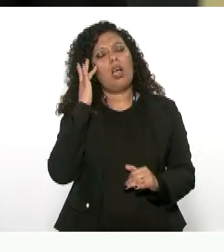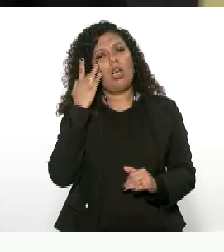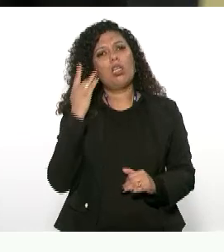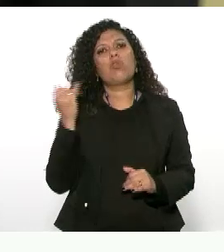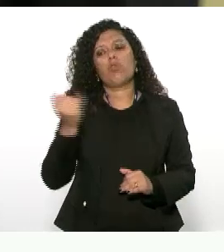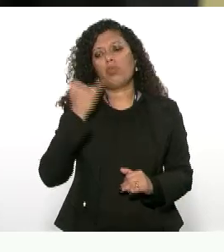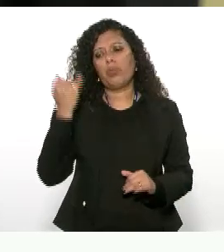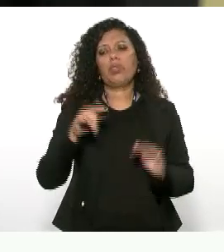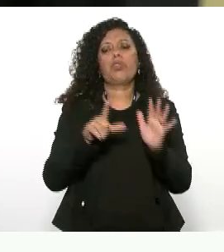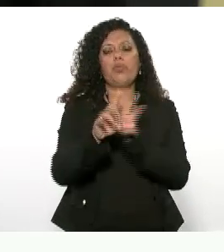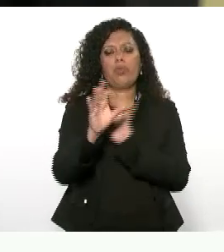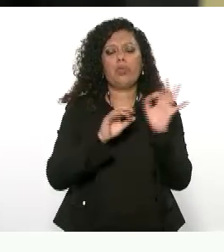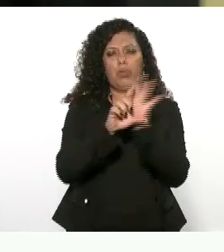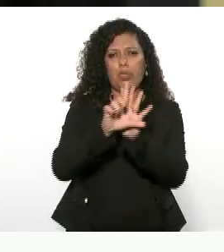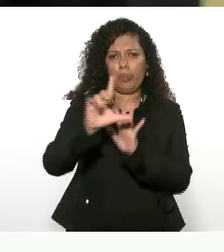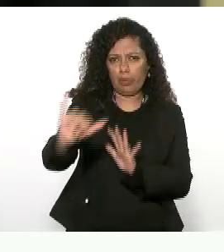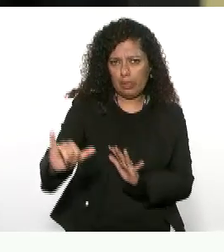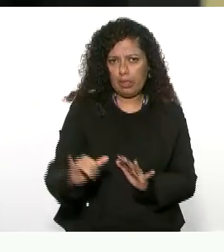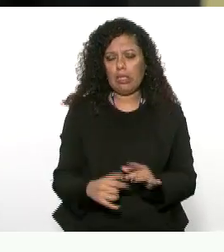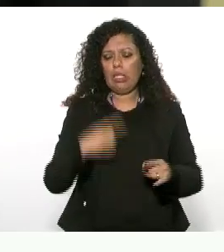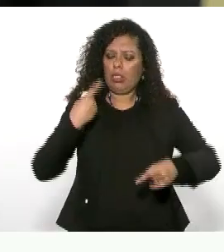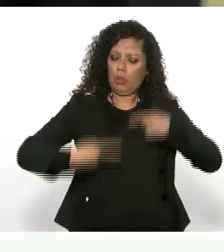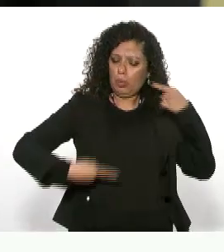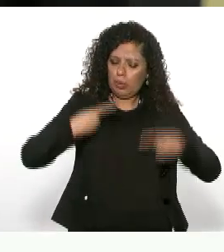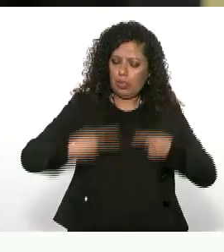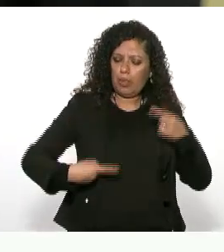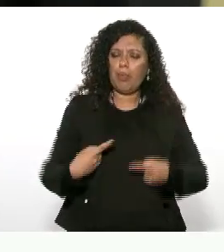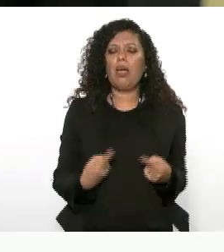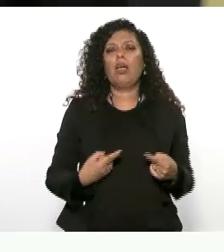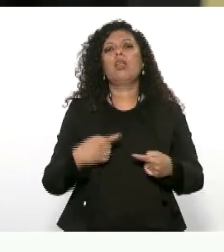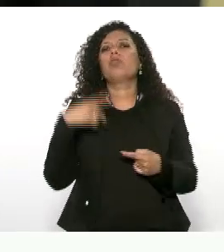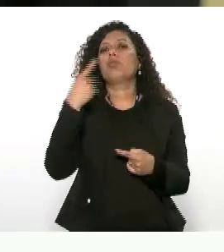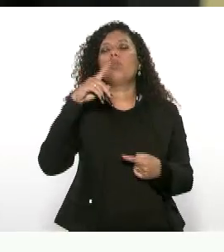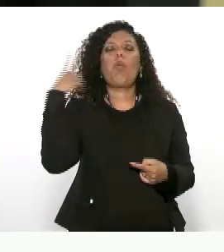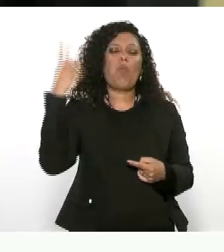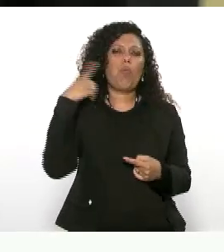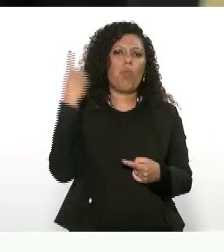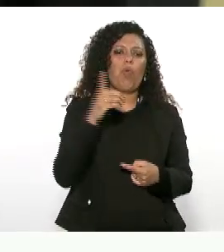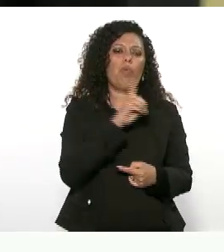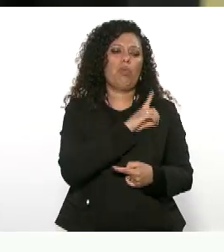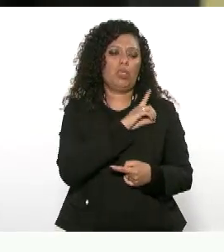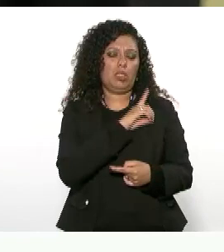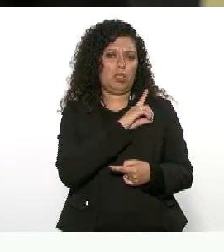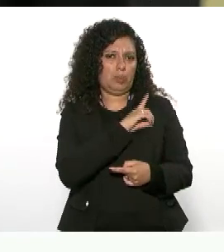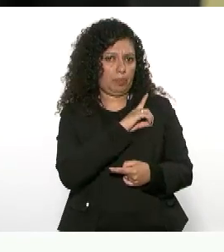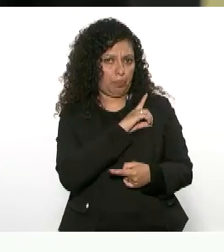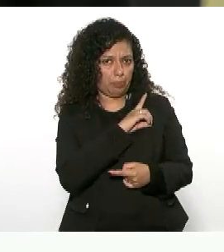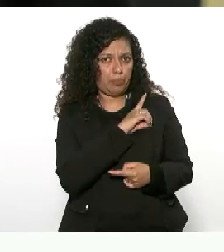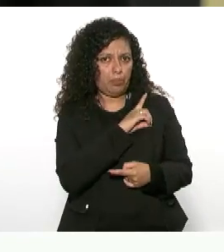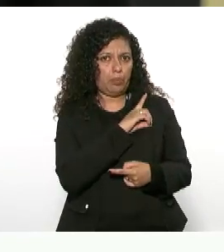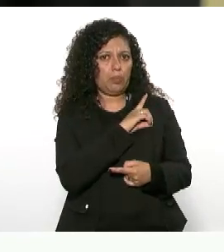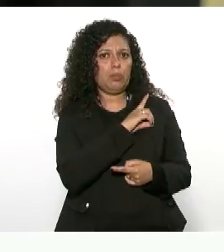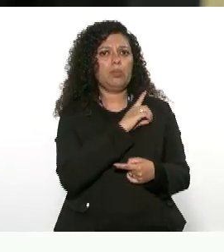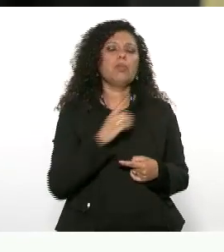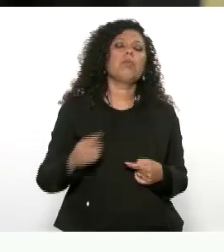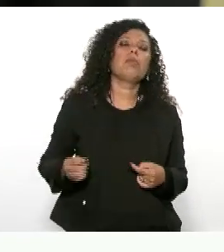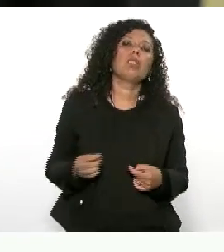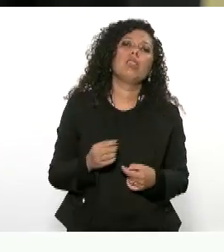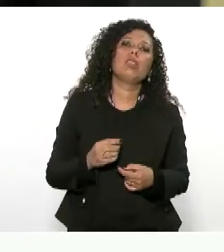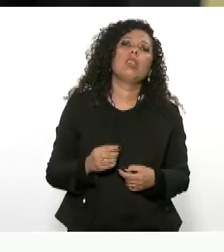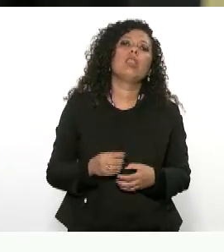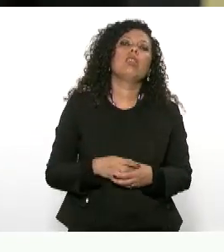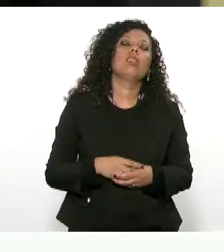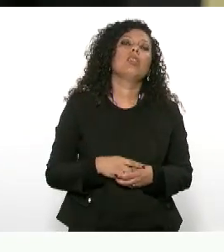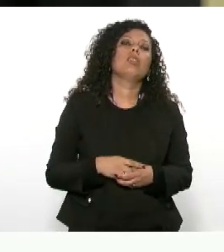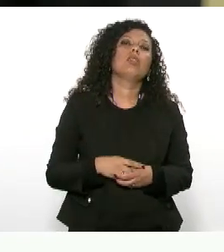agora da lei, e da importância desse debate promovido pela deputada Marta Rocha, que não me causa estranheza nenhuma, porque é uma apaixonada pelo tema segurança pública, é uma